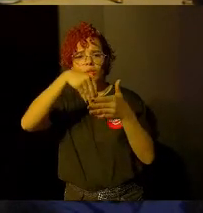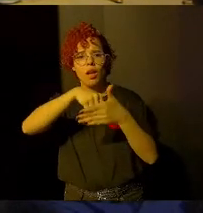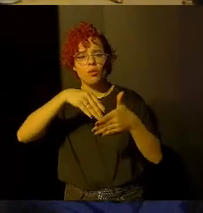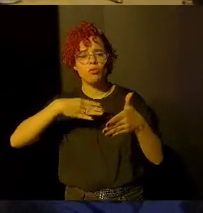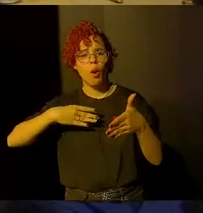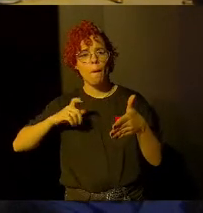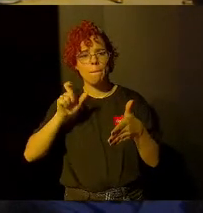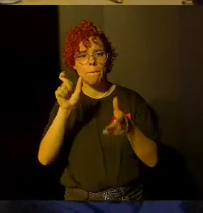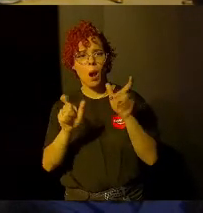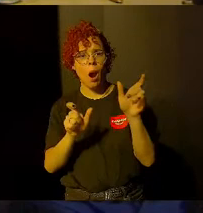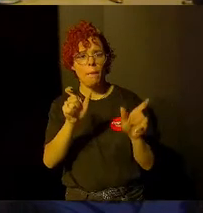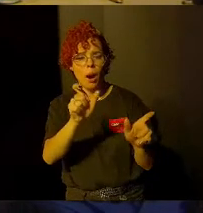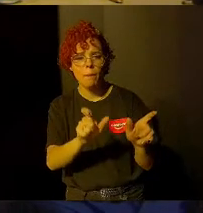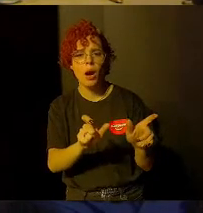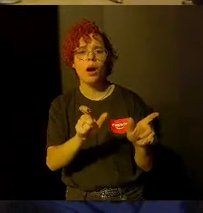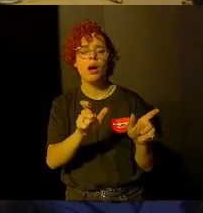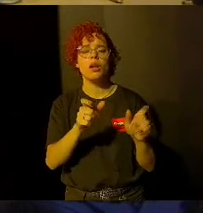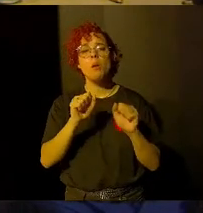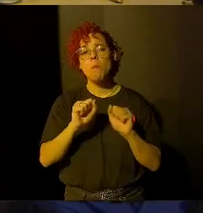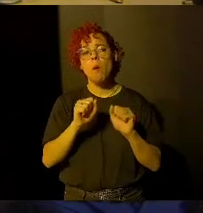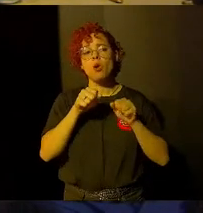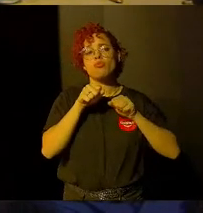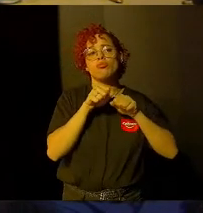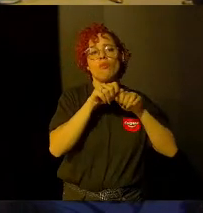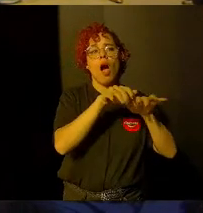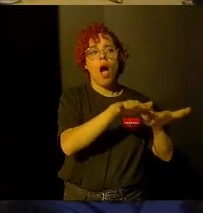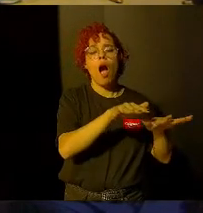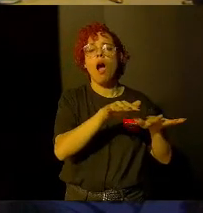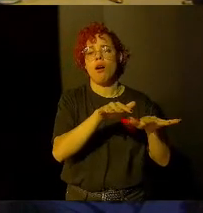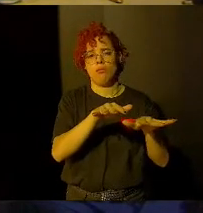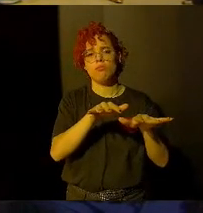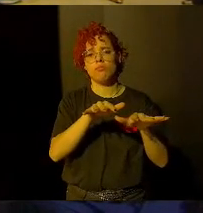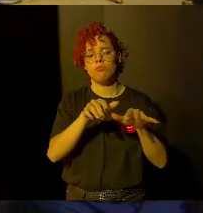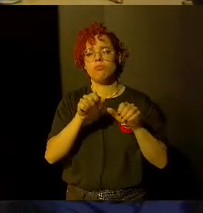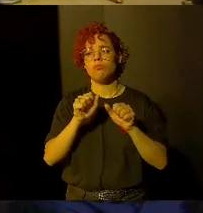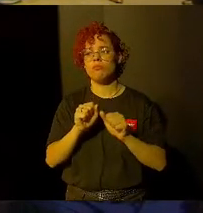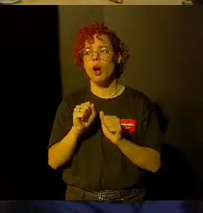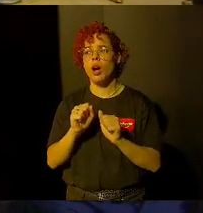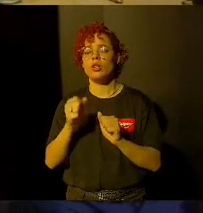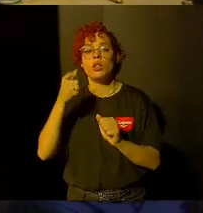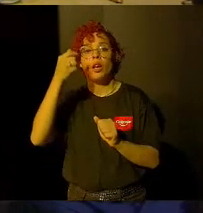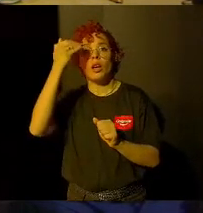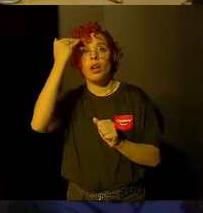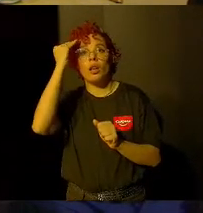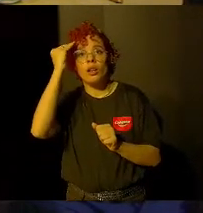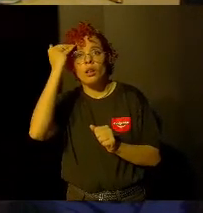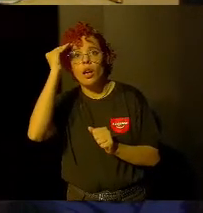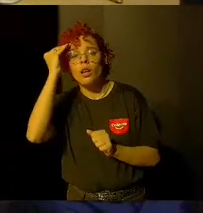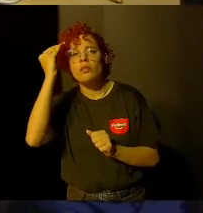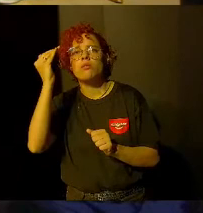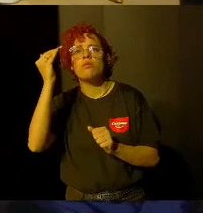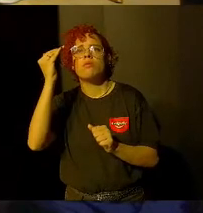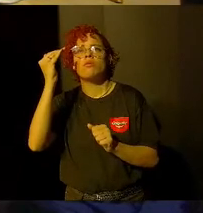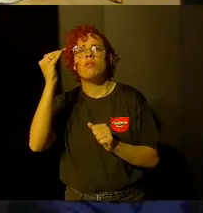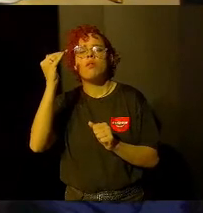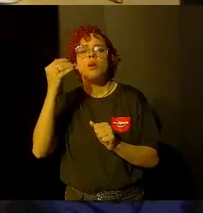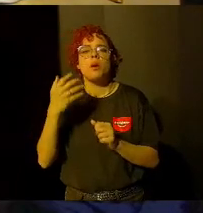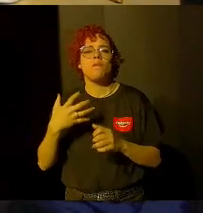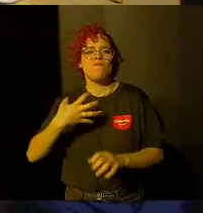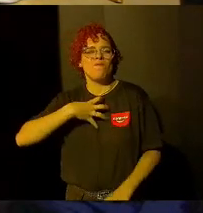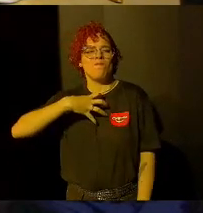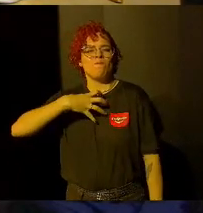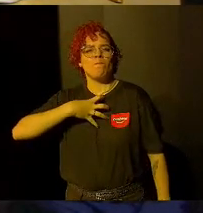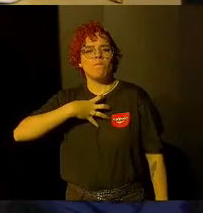mas que pode ser compartilhado que tem um elemento que pode ser entendido e gerar identificação